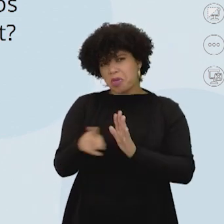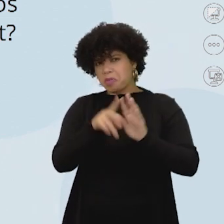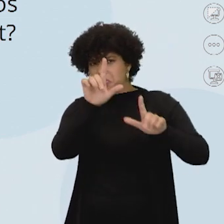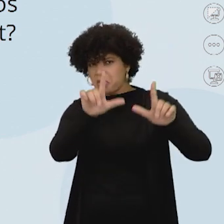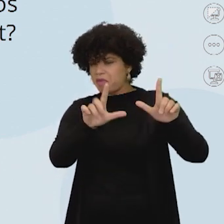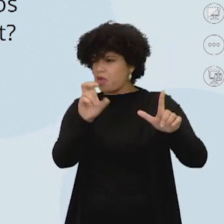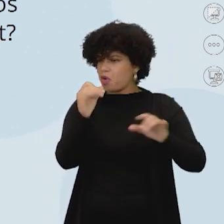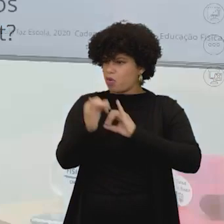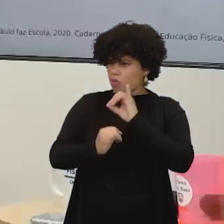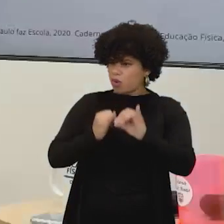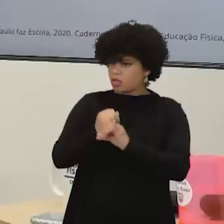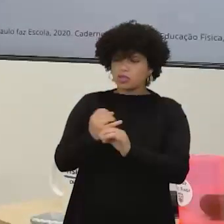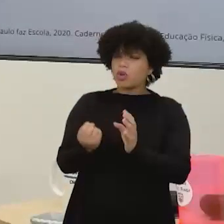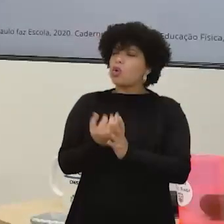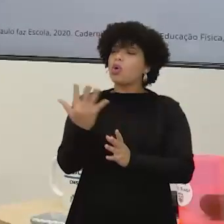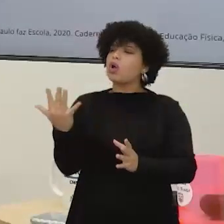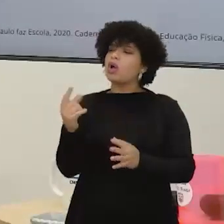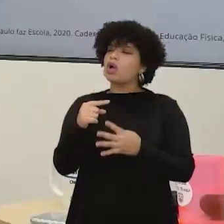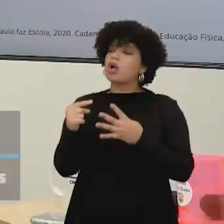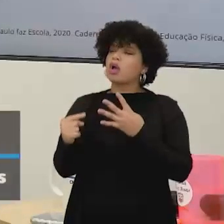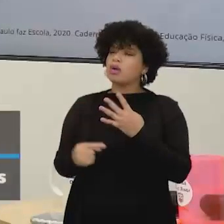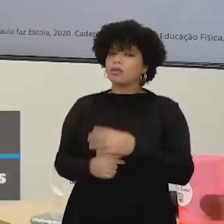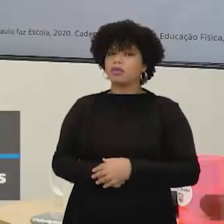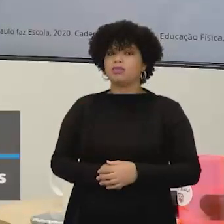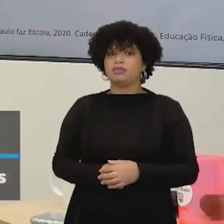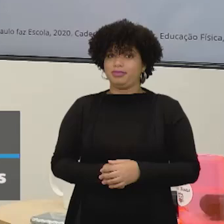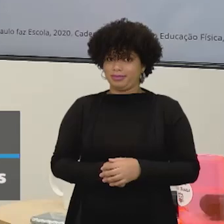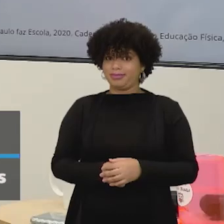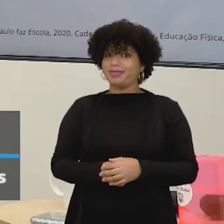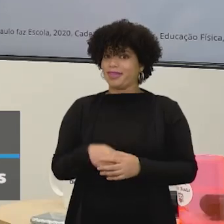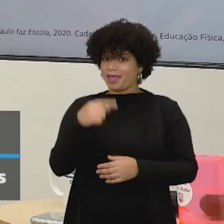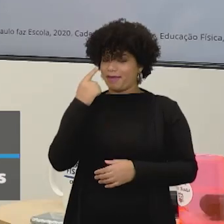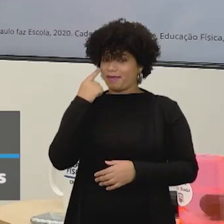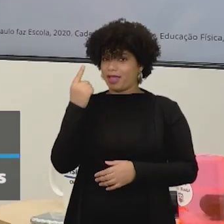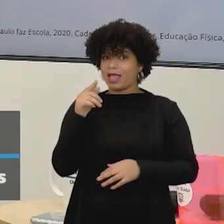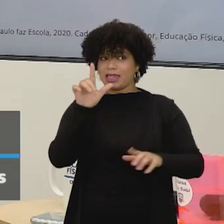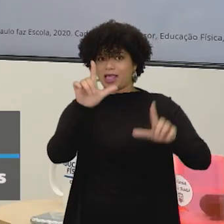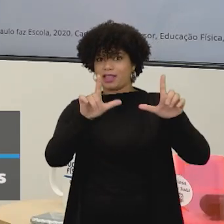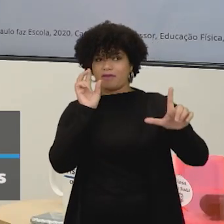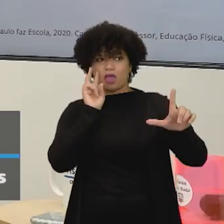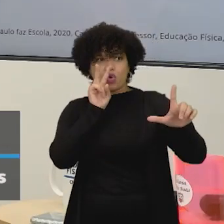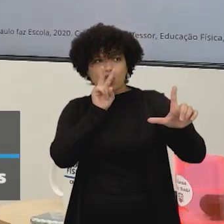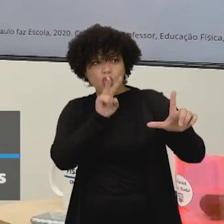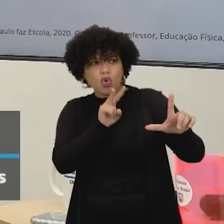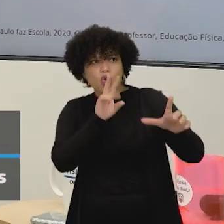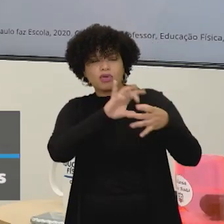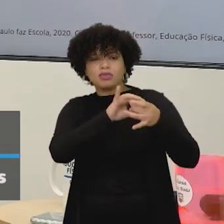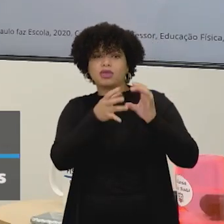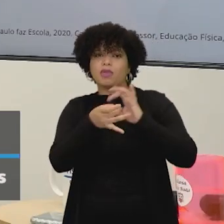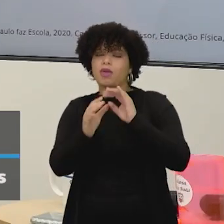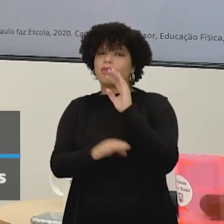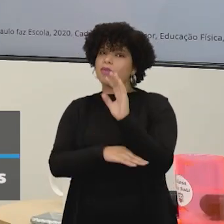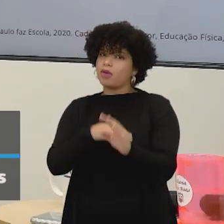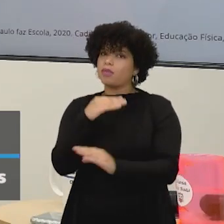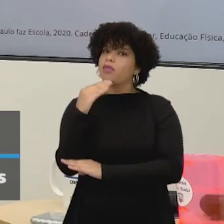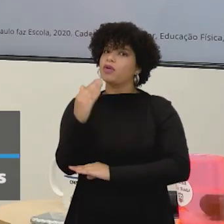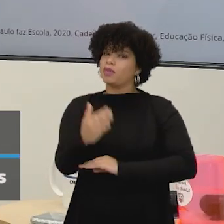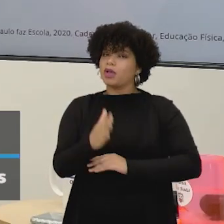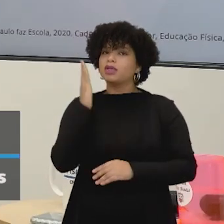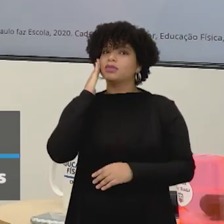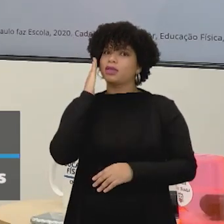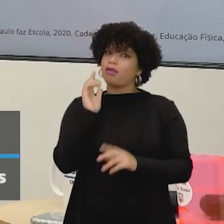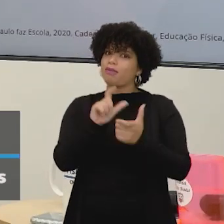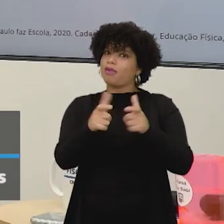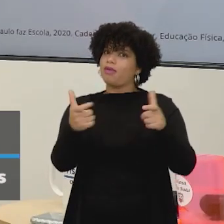internet? Quais? Bom, as Paralimpíadas foi um grande momento aí para que pelo menos uma grande parcela da